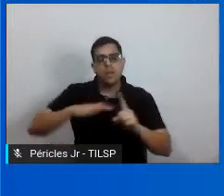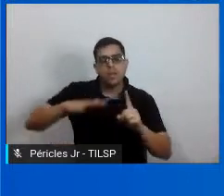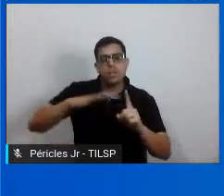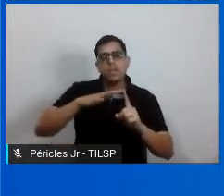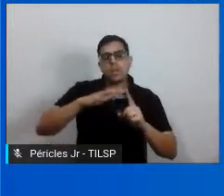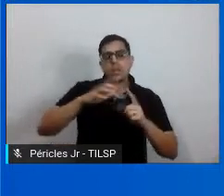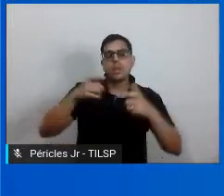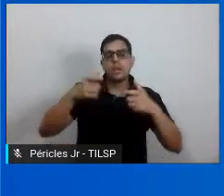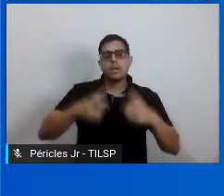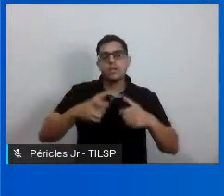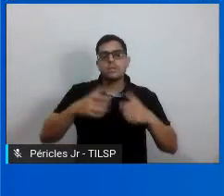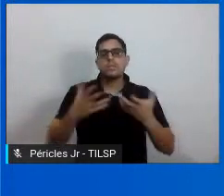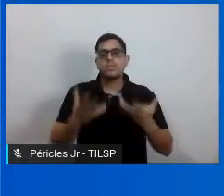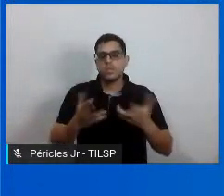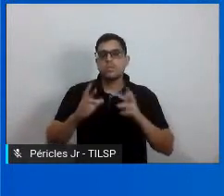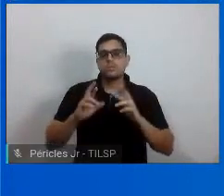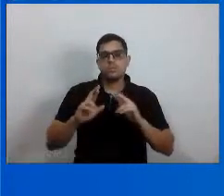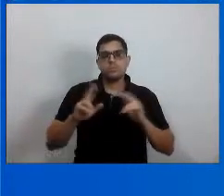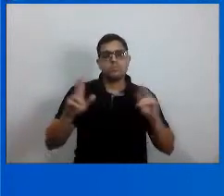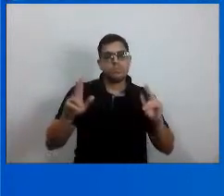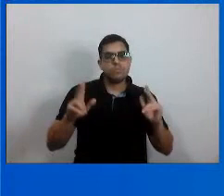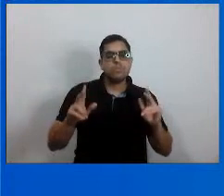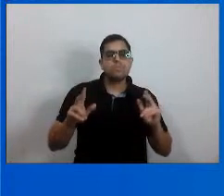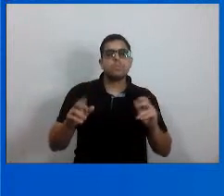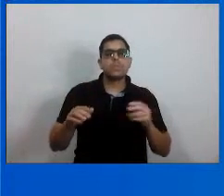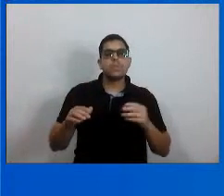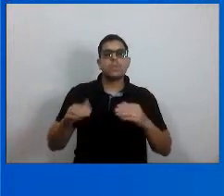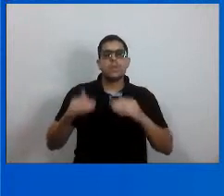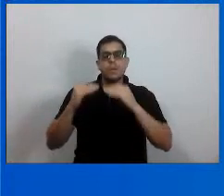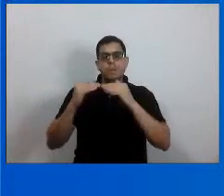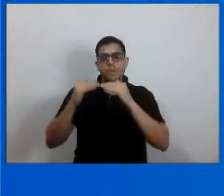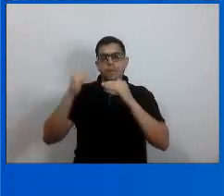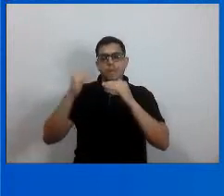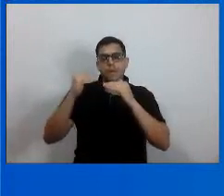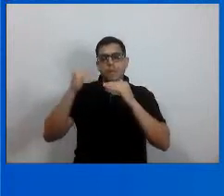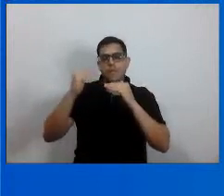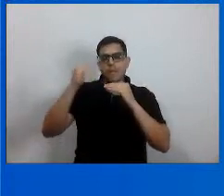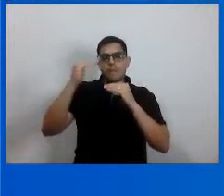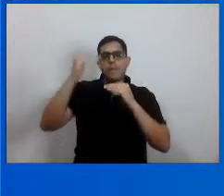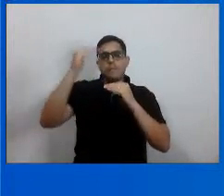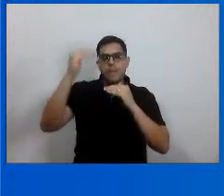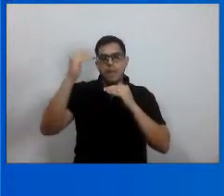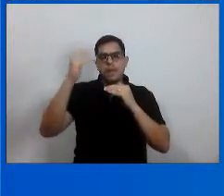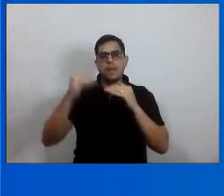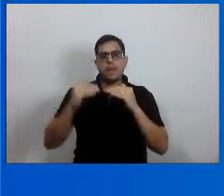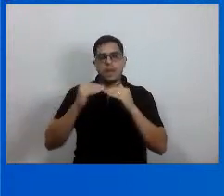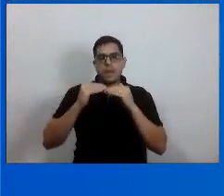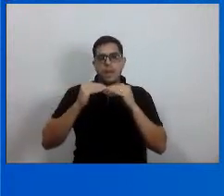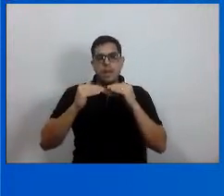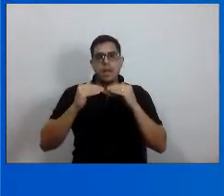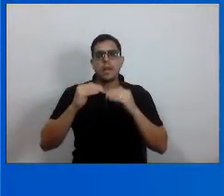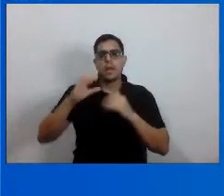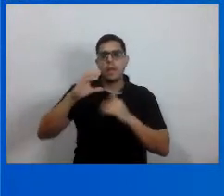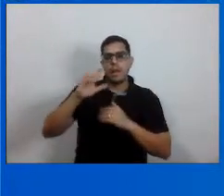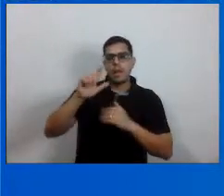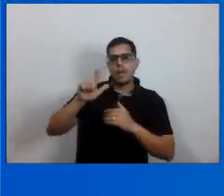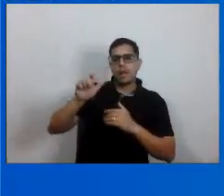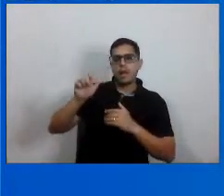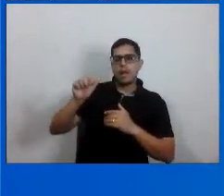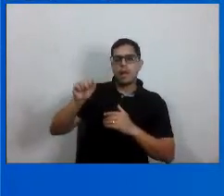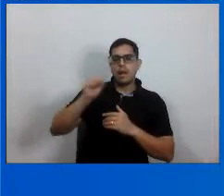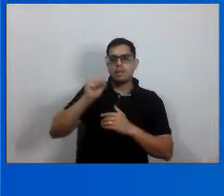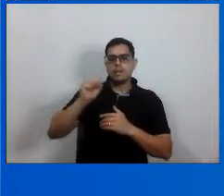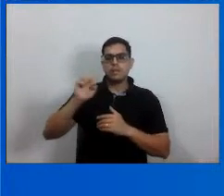critério de poder de consumo poder de compra né então a gente percebe que